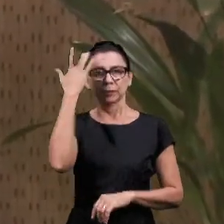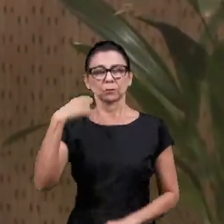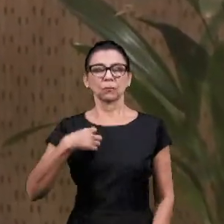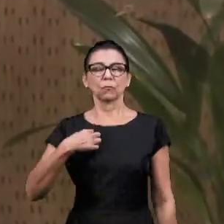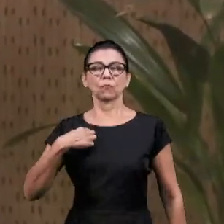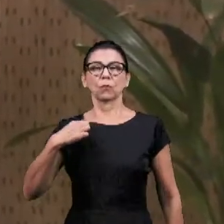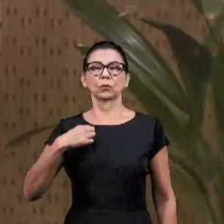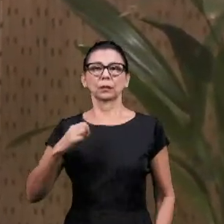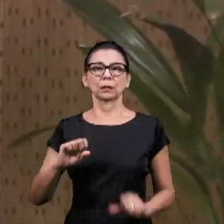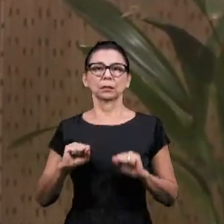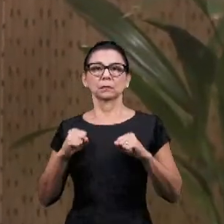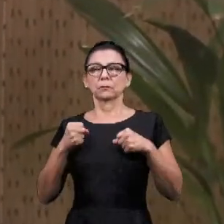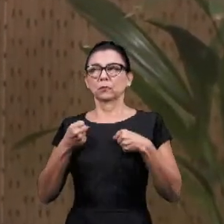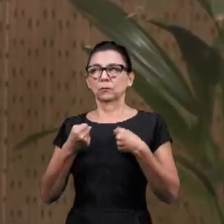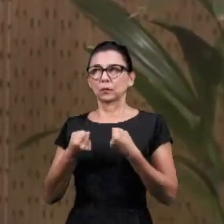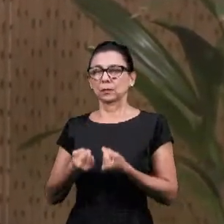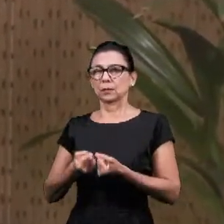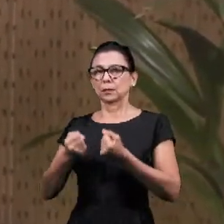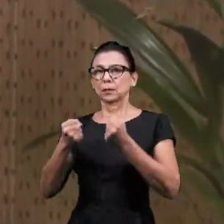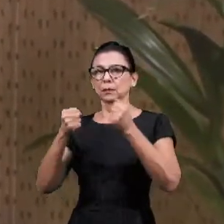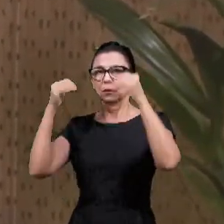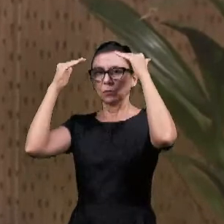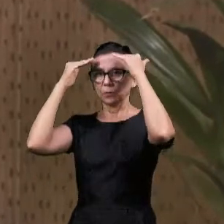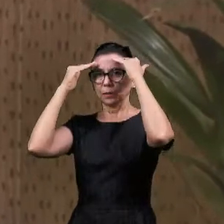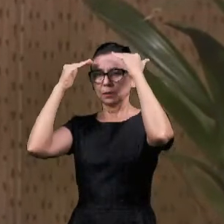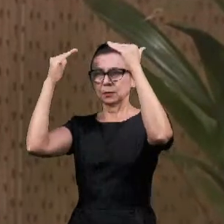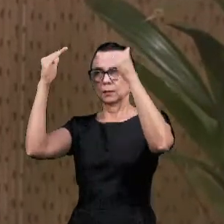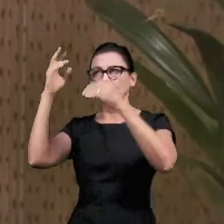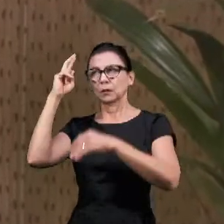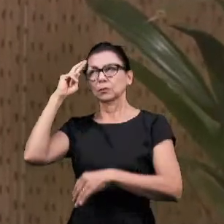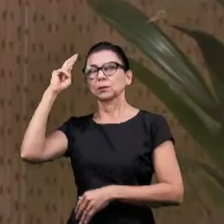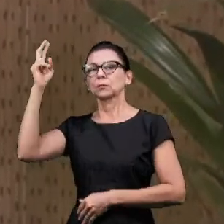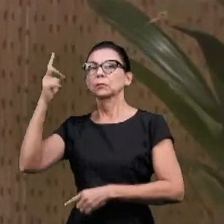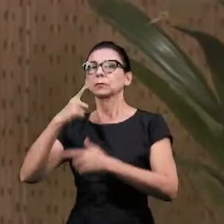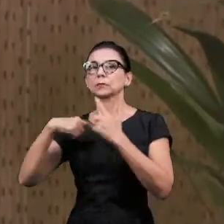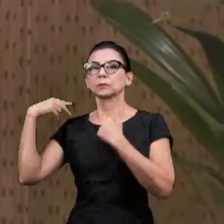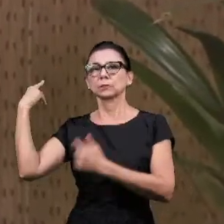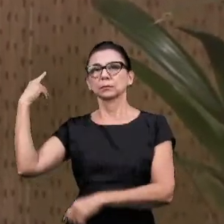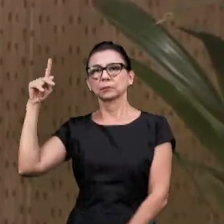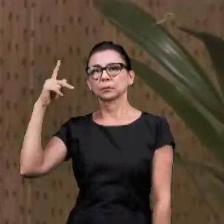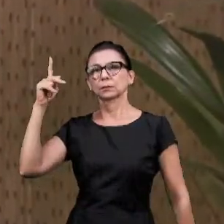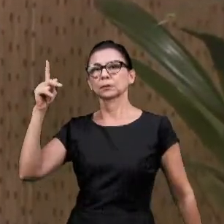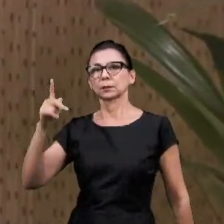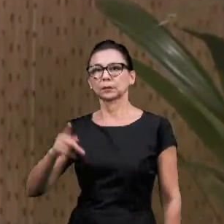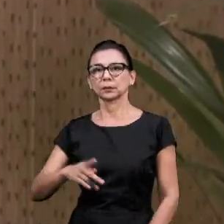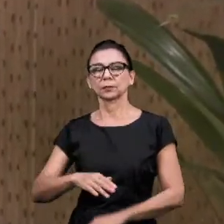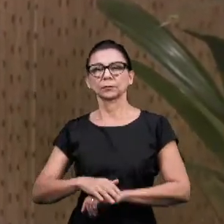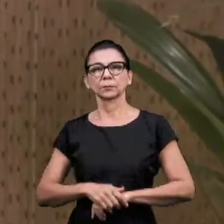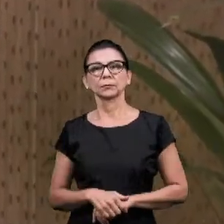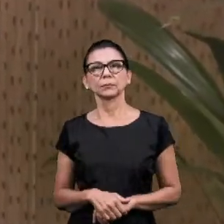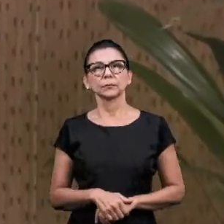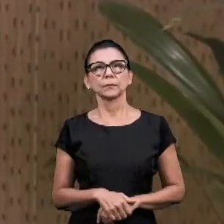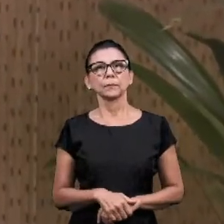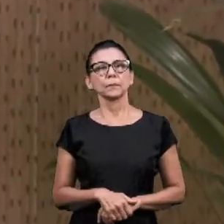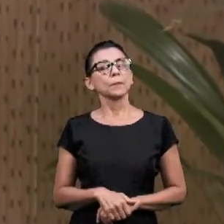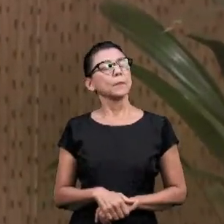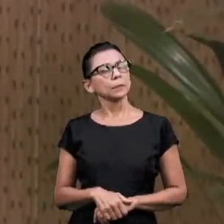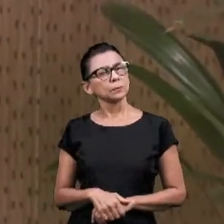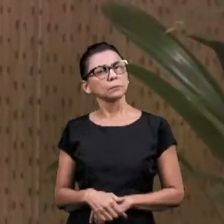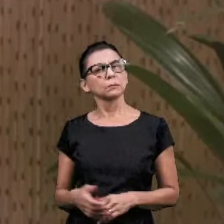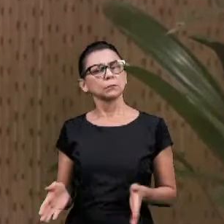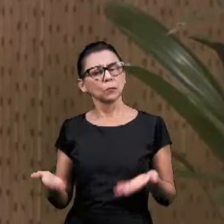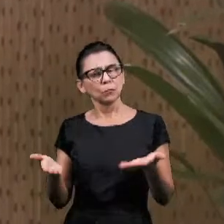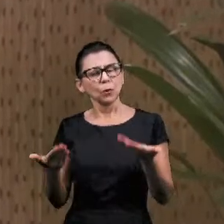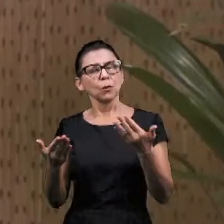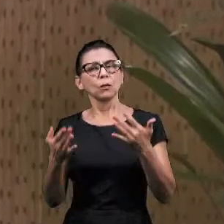sua voz e obedecer à sua vontade. Então, não se furte de evangelizar. Pega